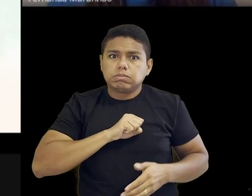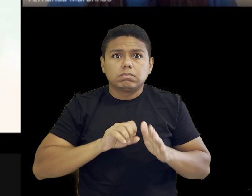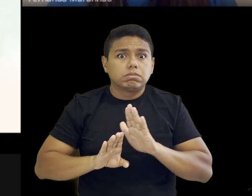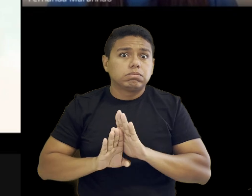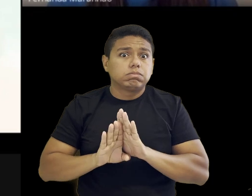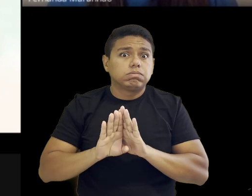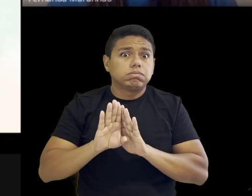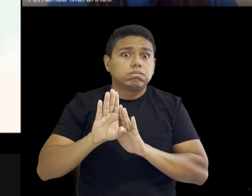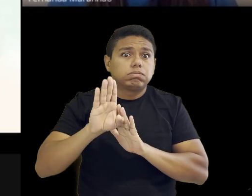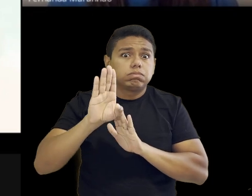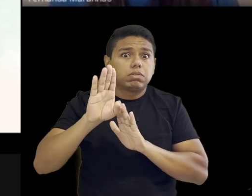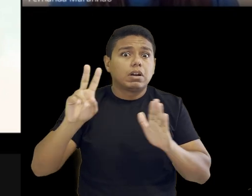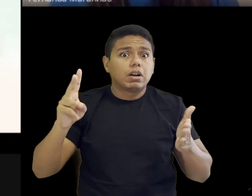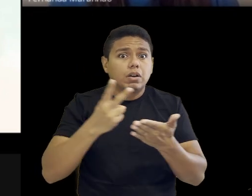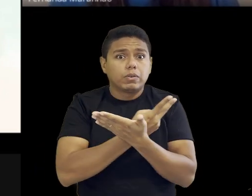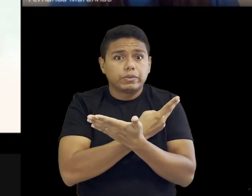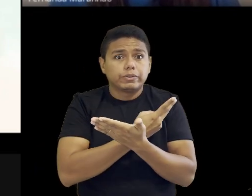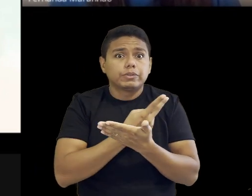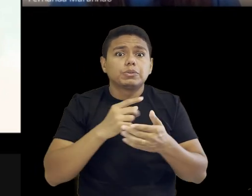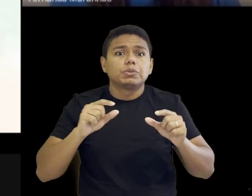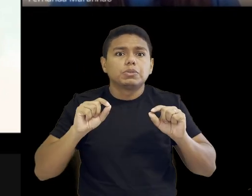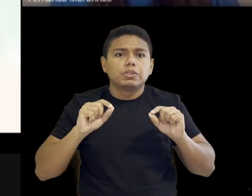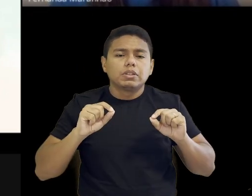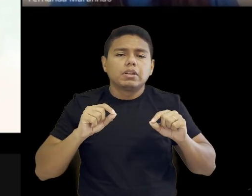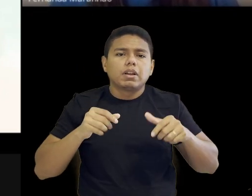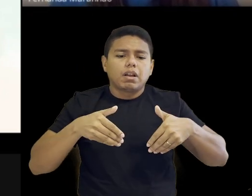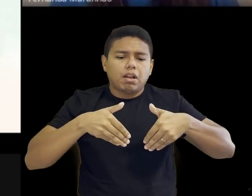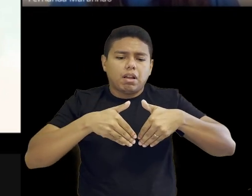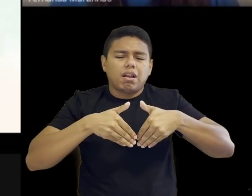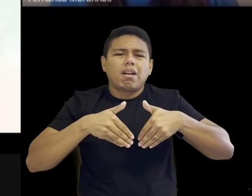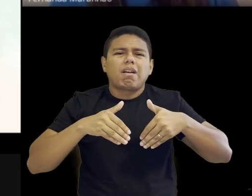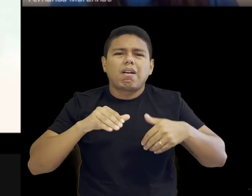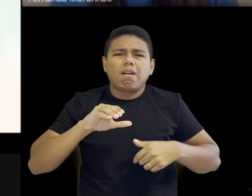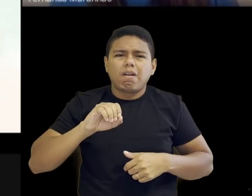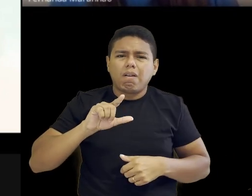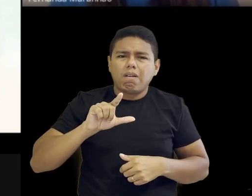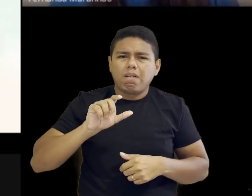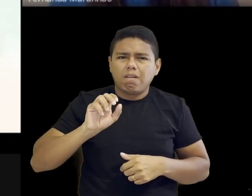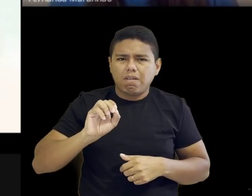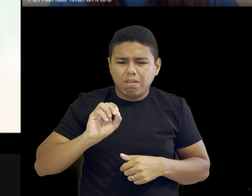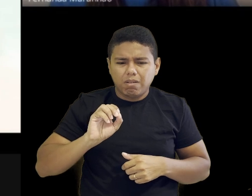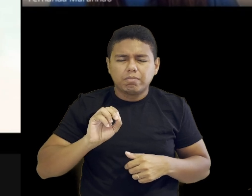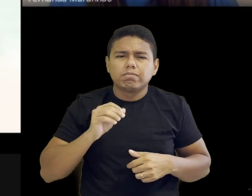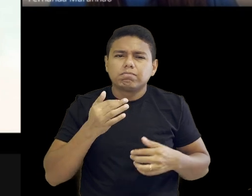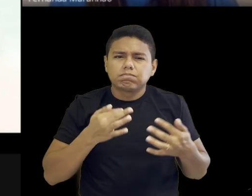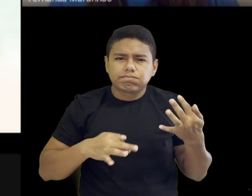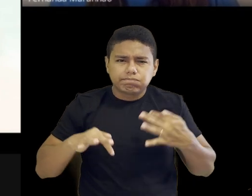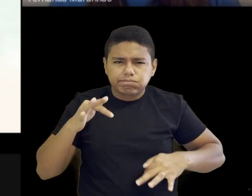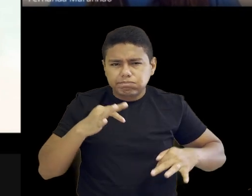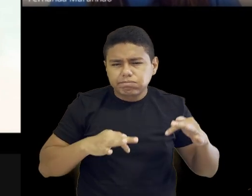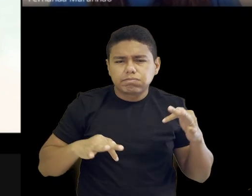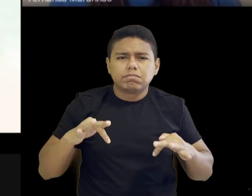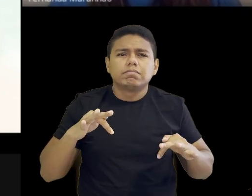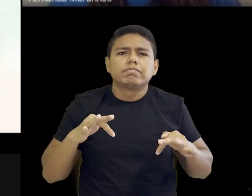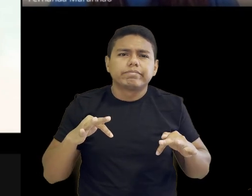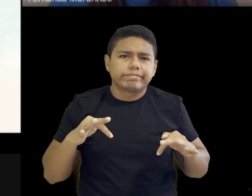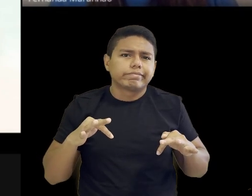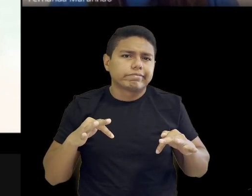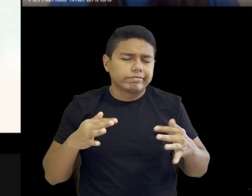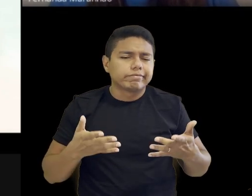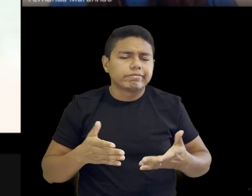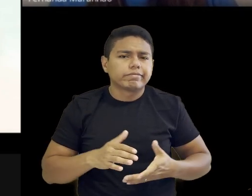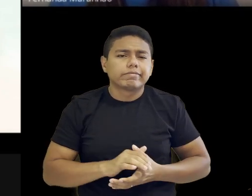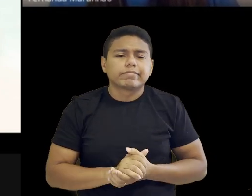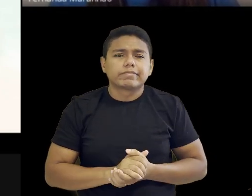avançado dessa infecção. Ao toque vaginal, o colo encontra-se amolecido, pérvio, com presença, de